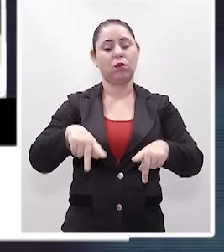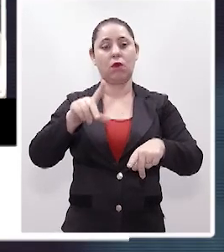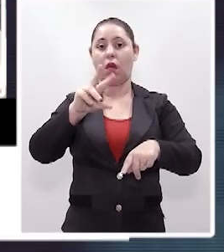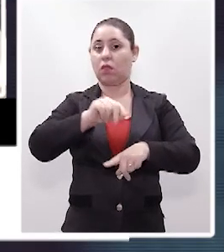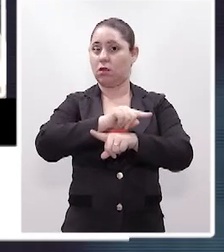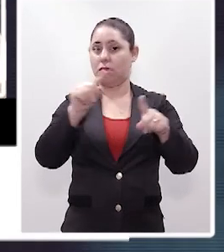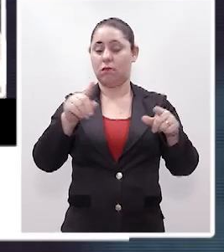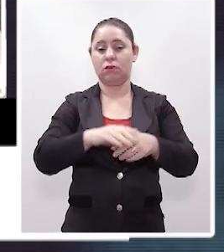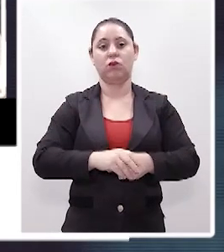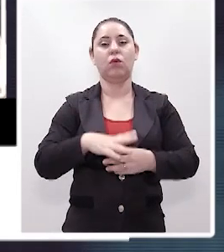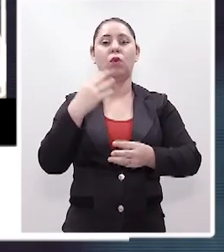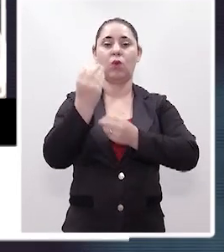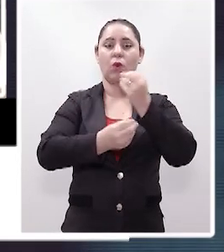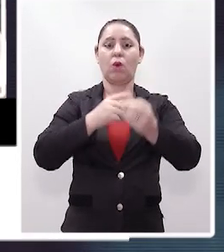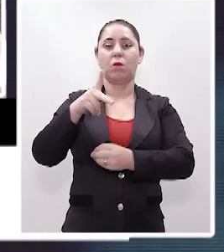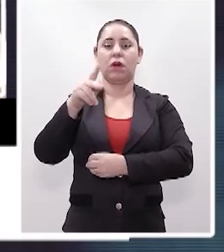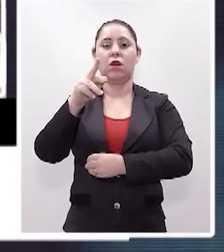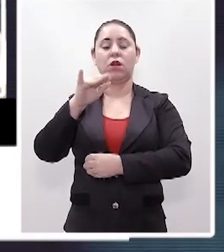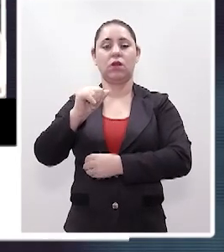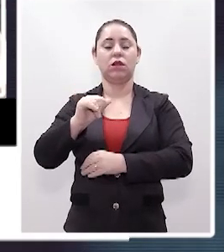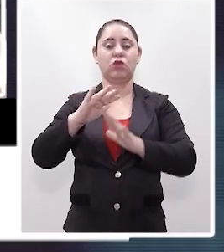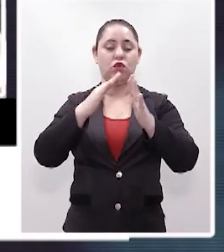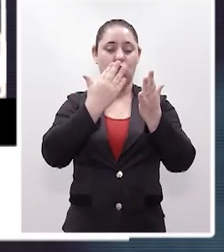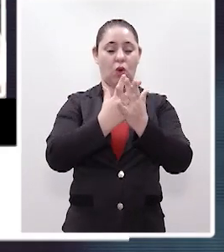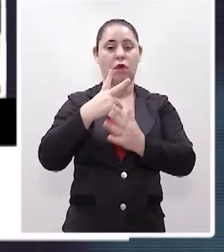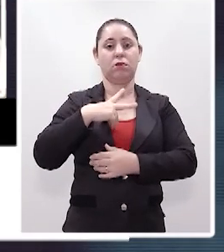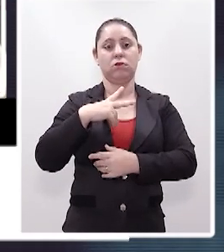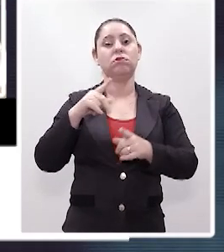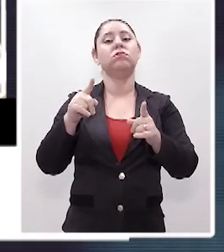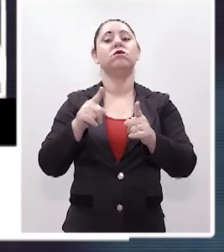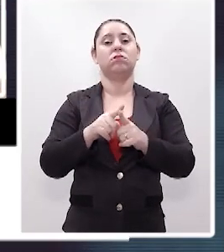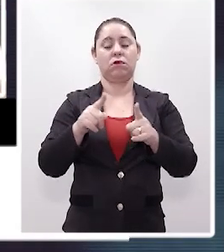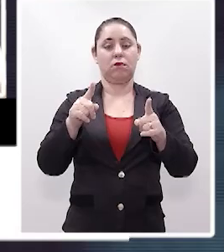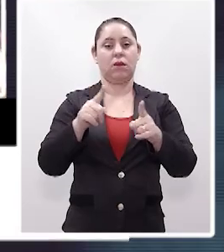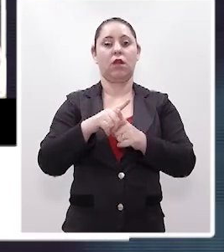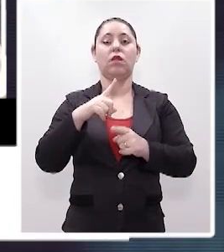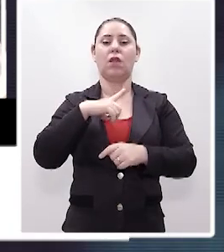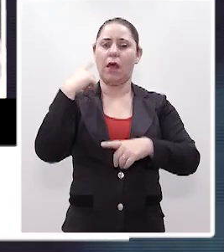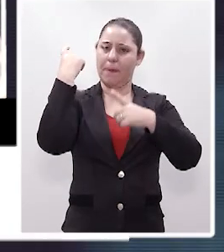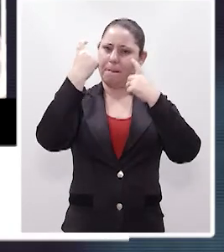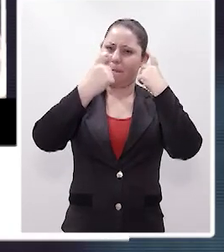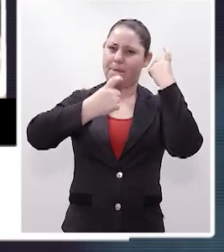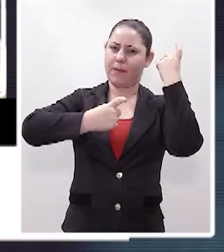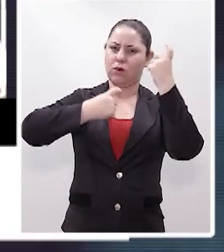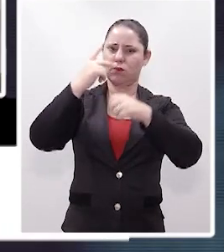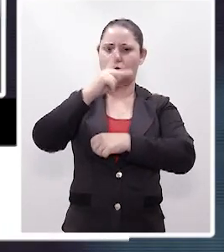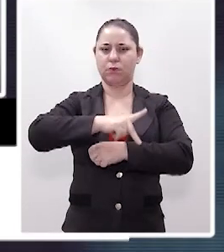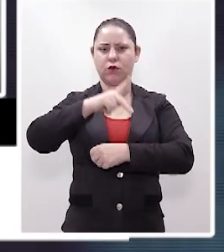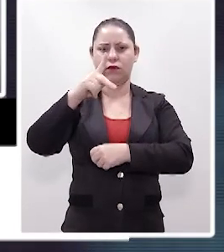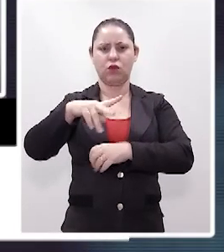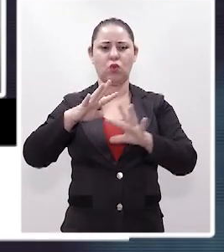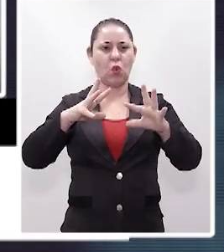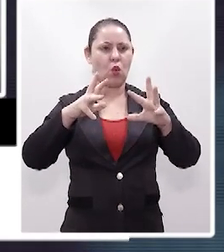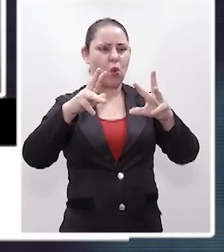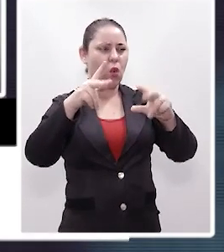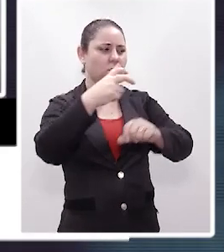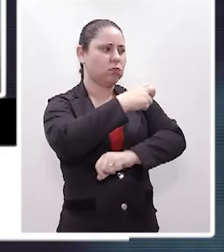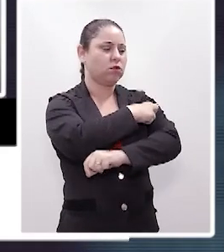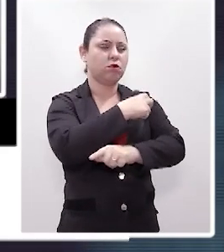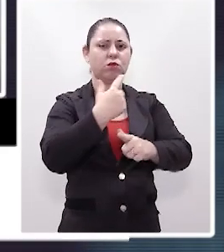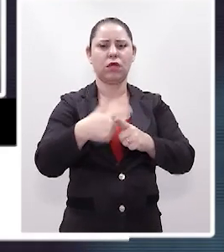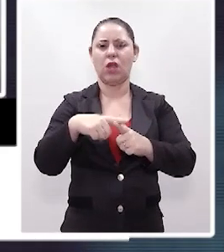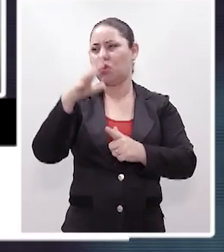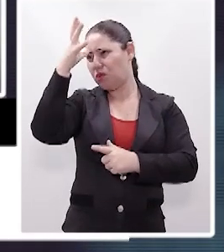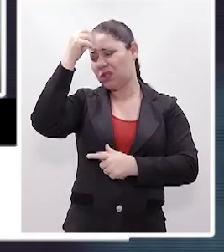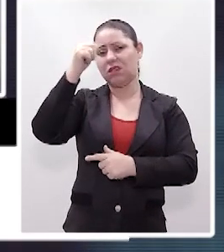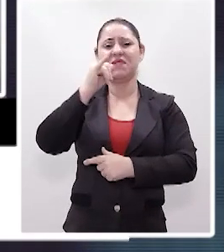não. Como a Karine acabou de citar, nas escolas particulares a gente também tem essa preocupação dos professores estarem imunizados, porque não